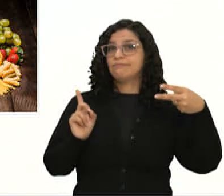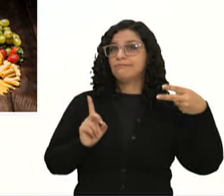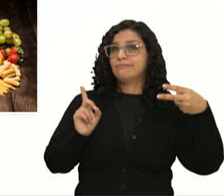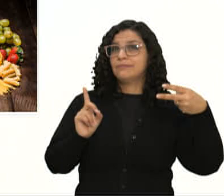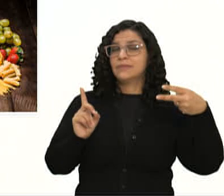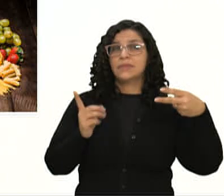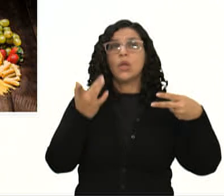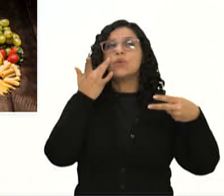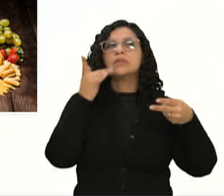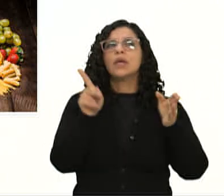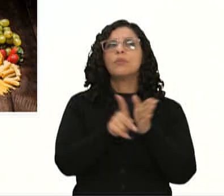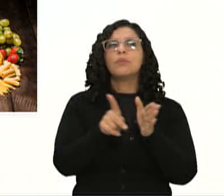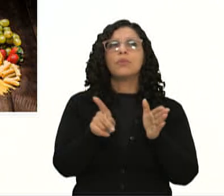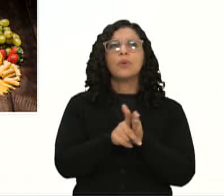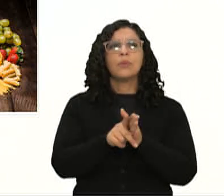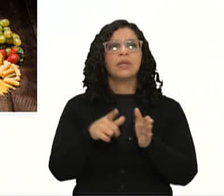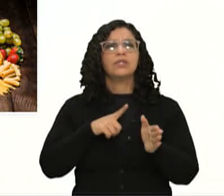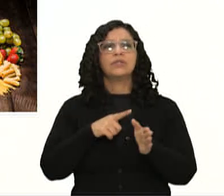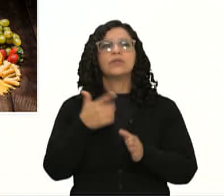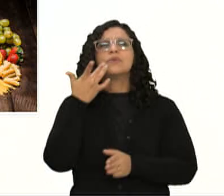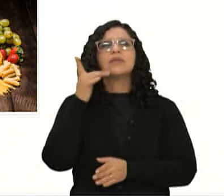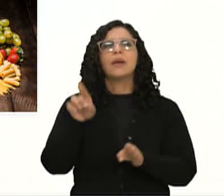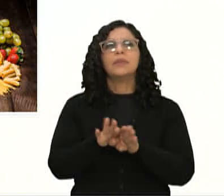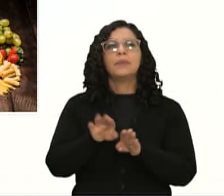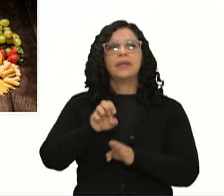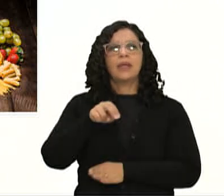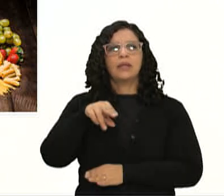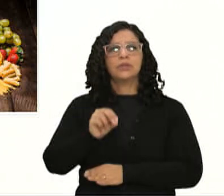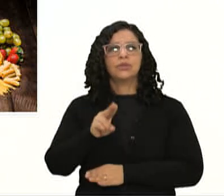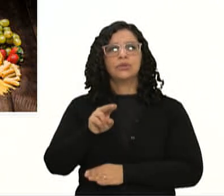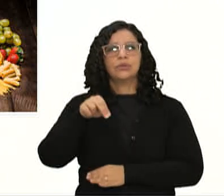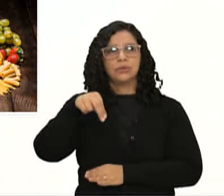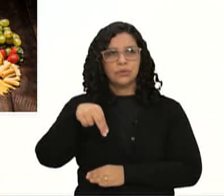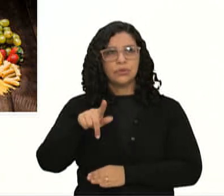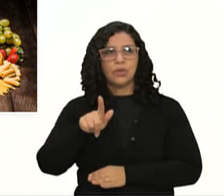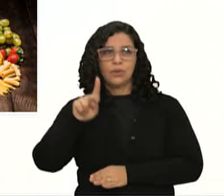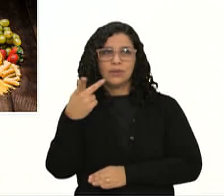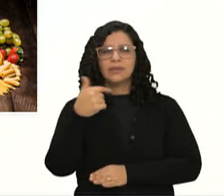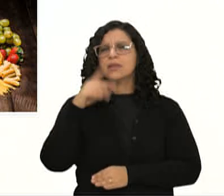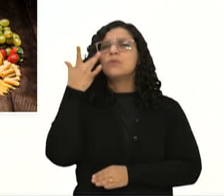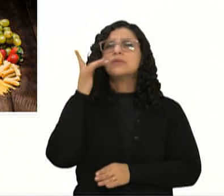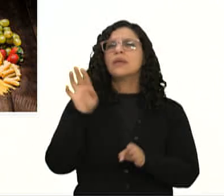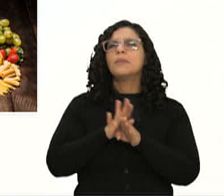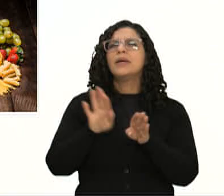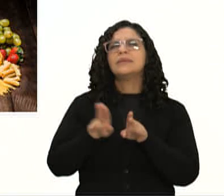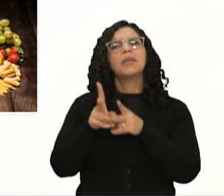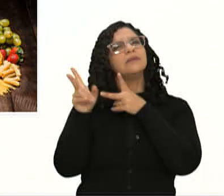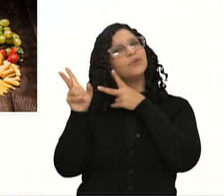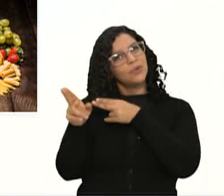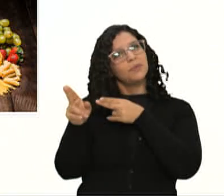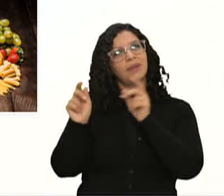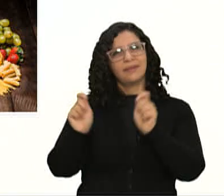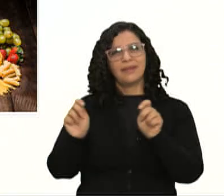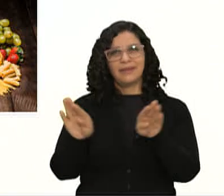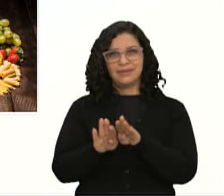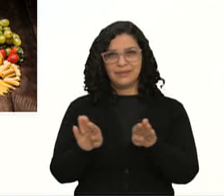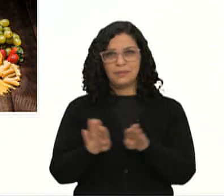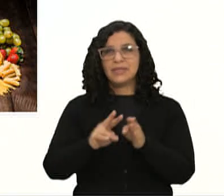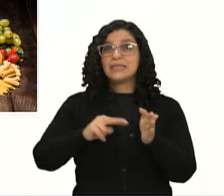mais que você não saiba o que é enough, o sleep você sabe que é dormir, né? Então, nós sabemos que é ali o menininho dormindo. Então, o enough quer